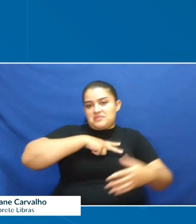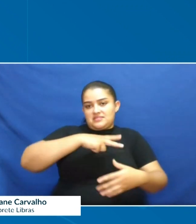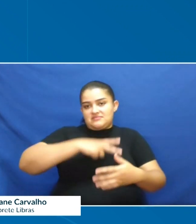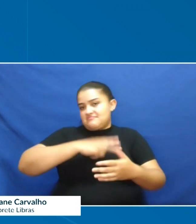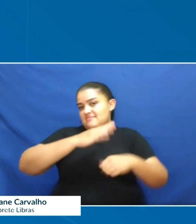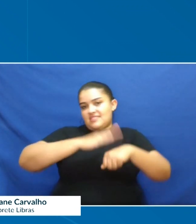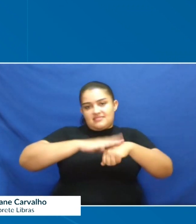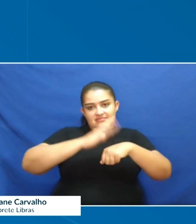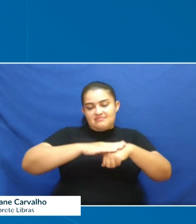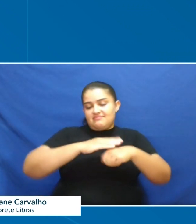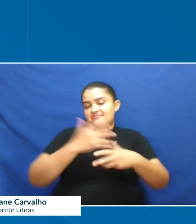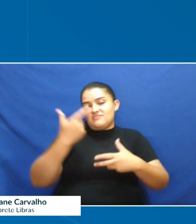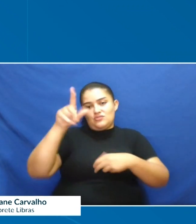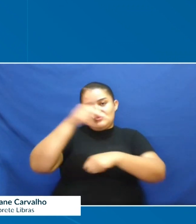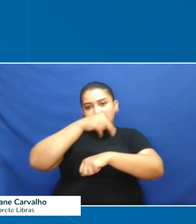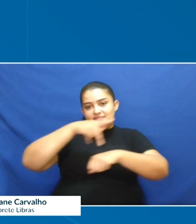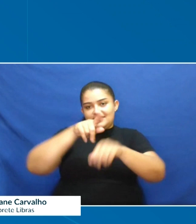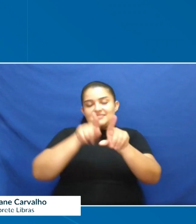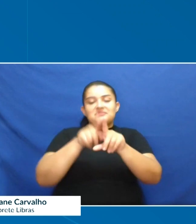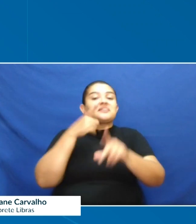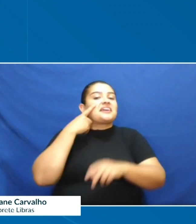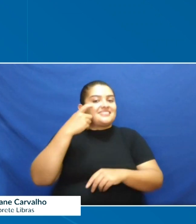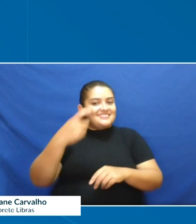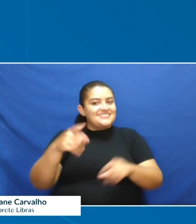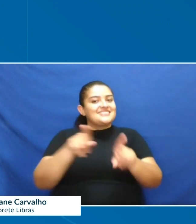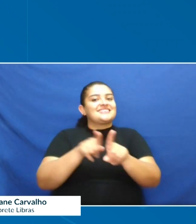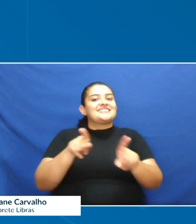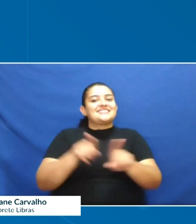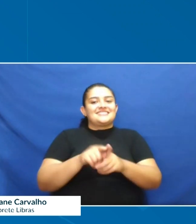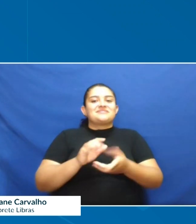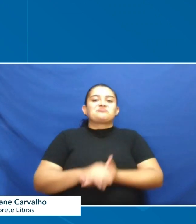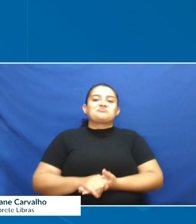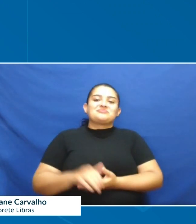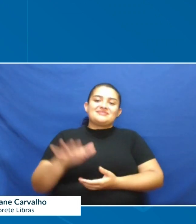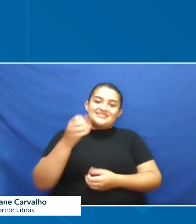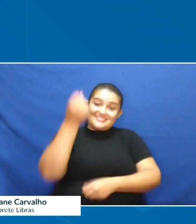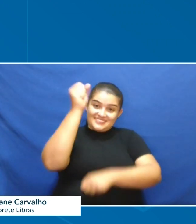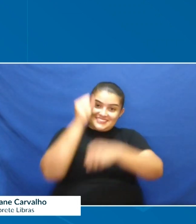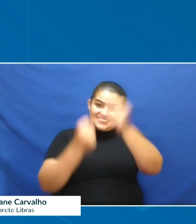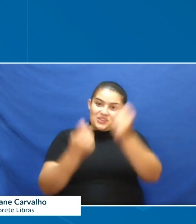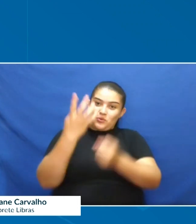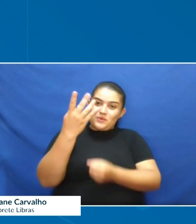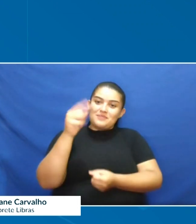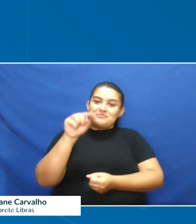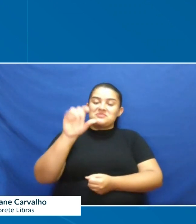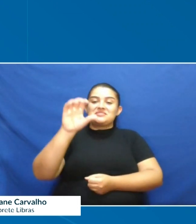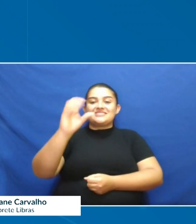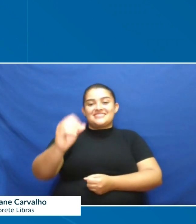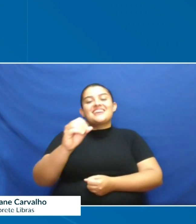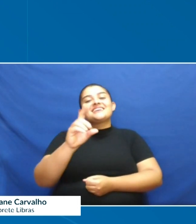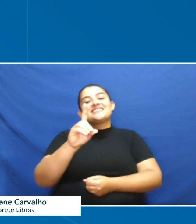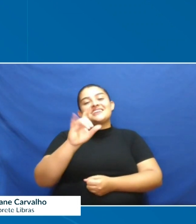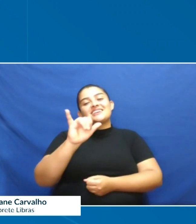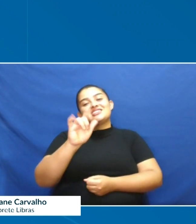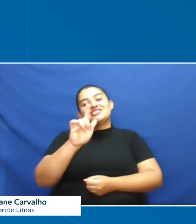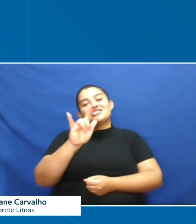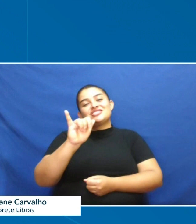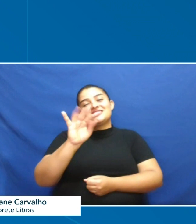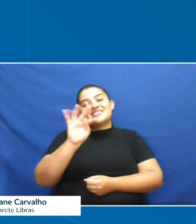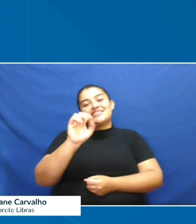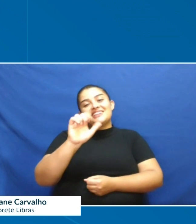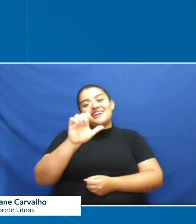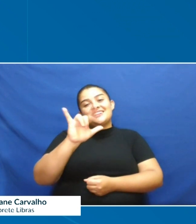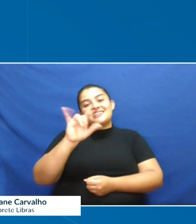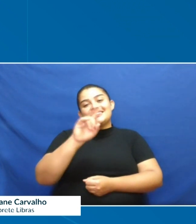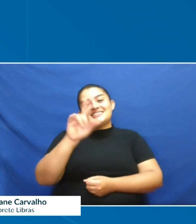empresa multinacional. Então, bem interessante também isso, também no âmbito da indústria 4.0, né, da digitalização da indústria, dar